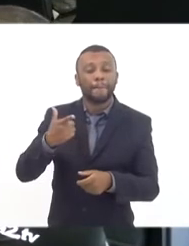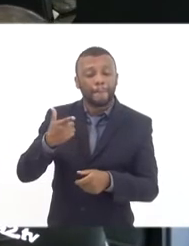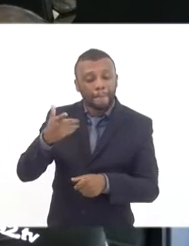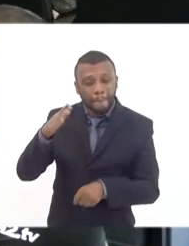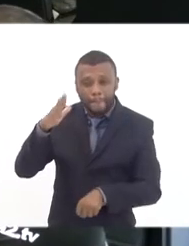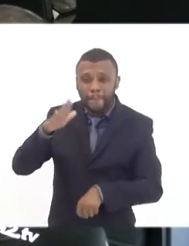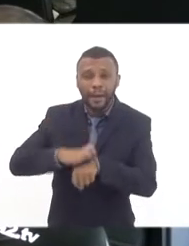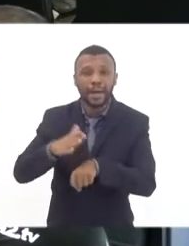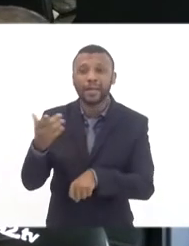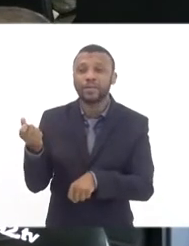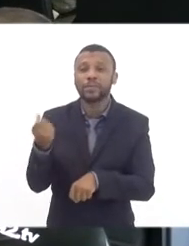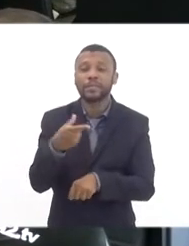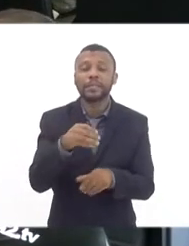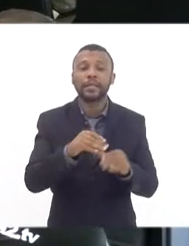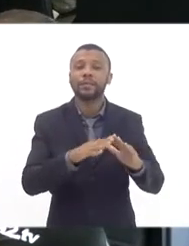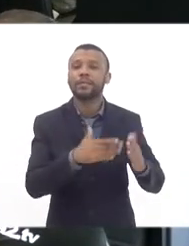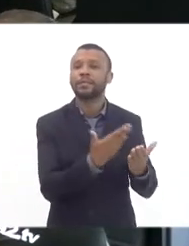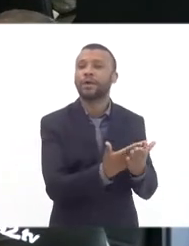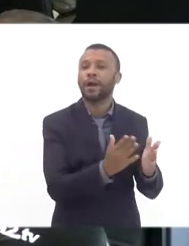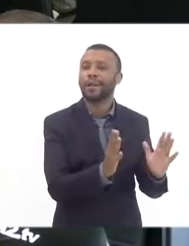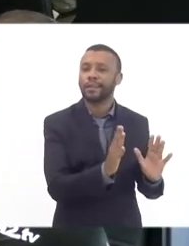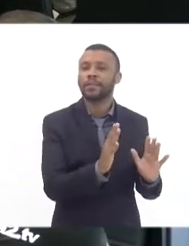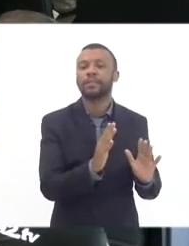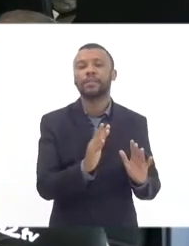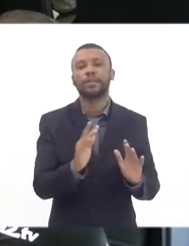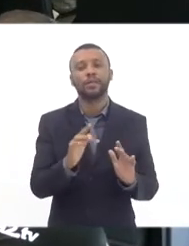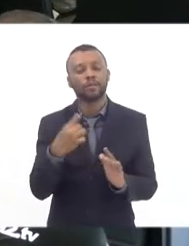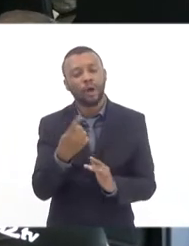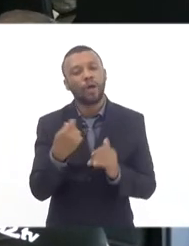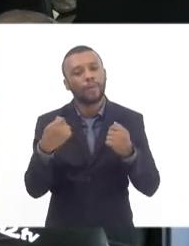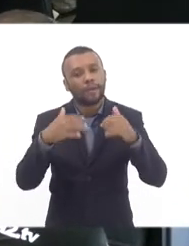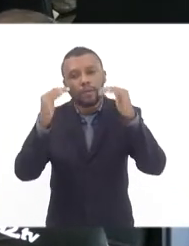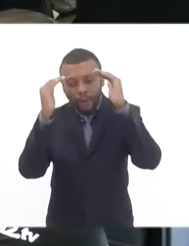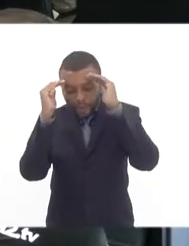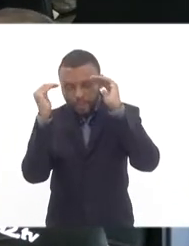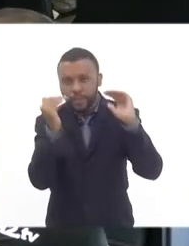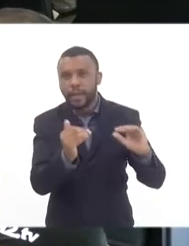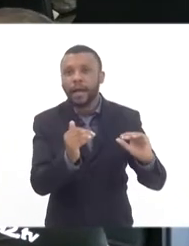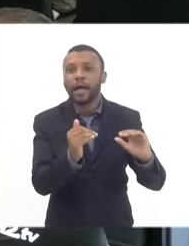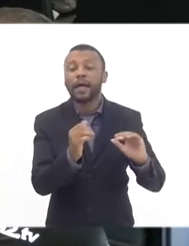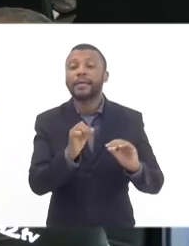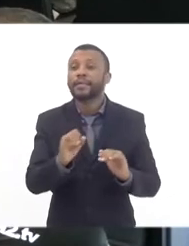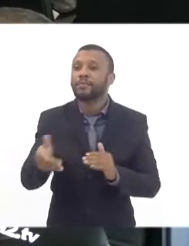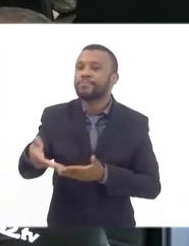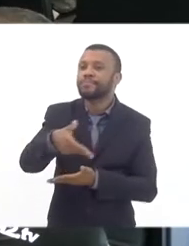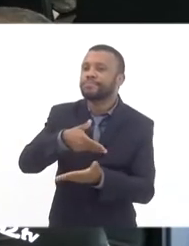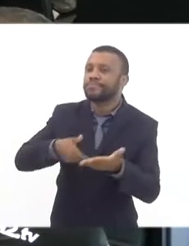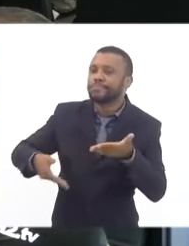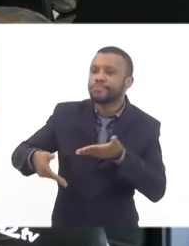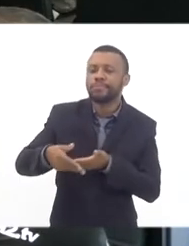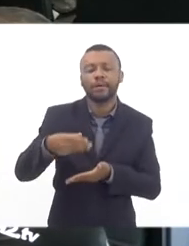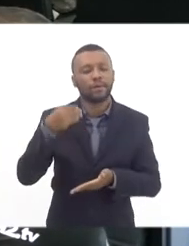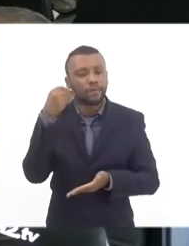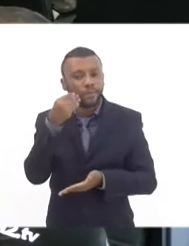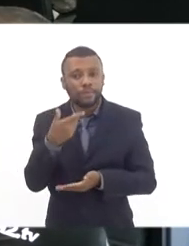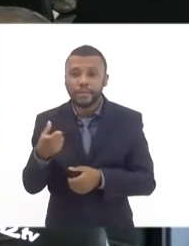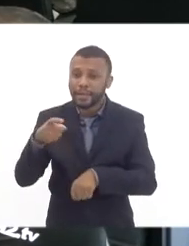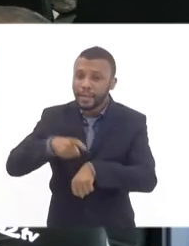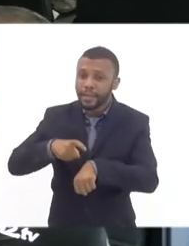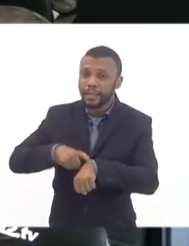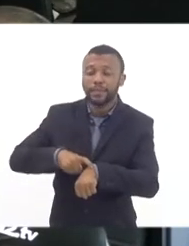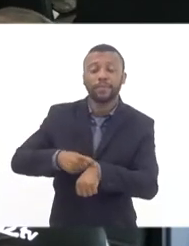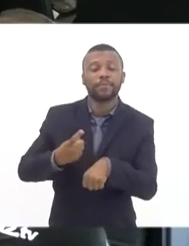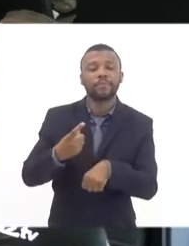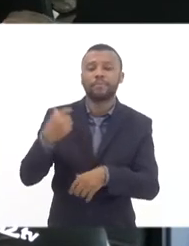escolares. E a gente precisa respeitar, porque senão não vai ter convivência e nós estamos vivendo o caos.